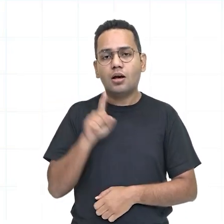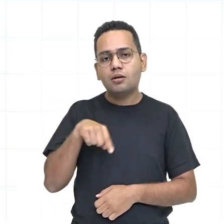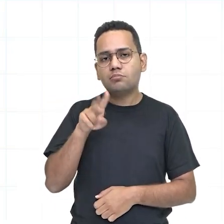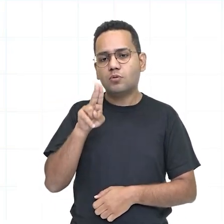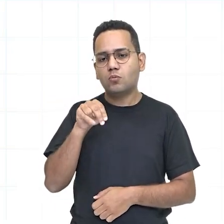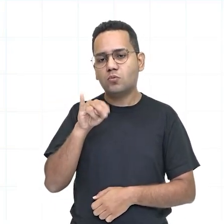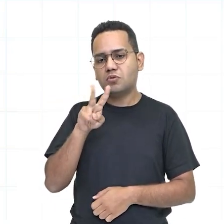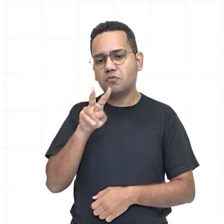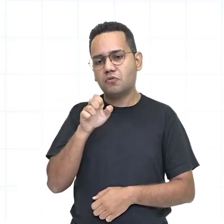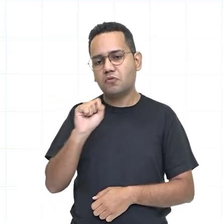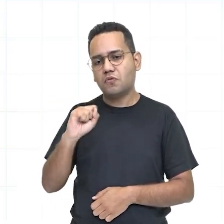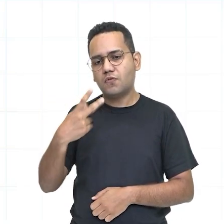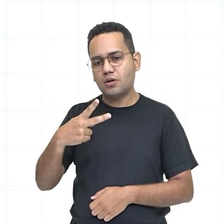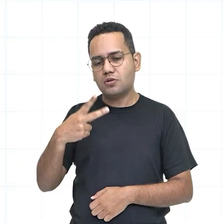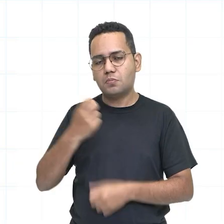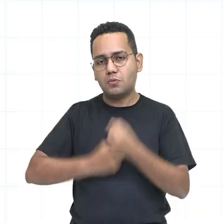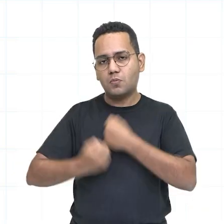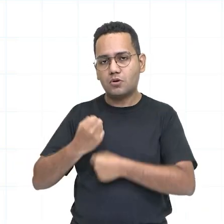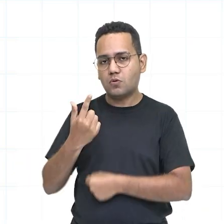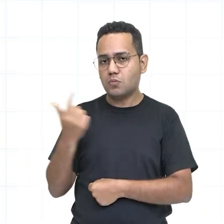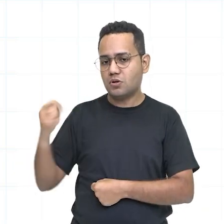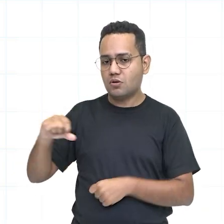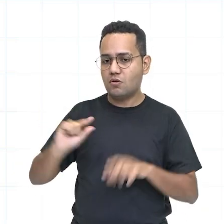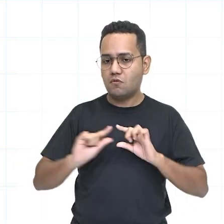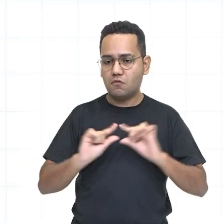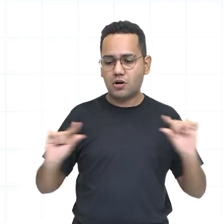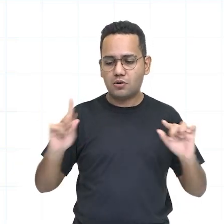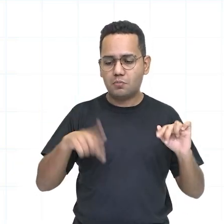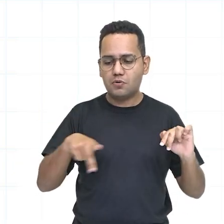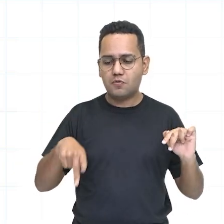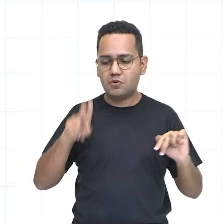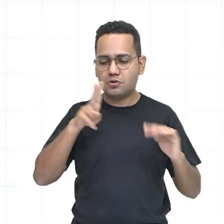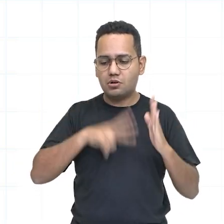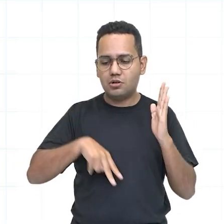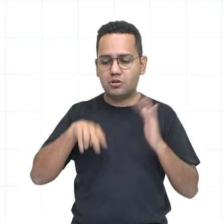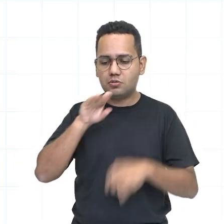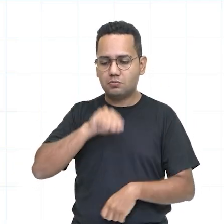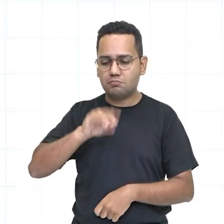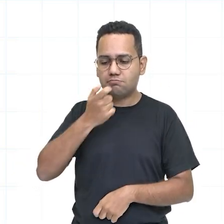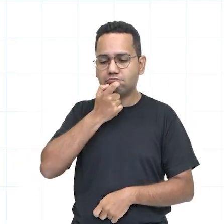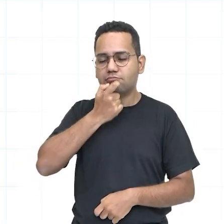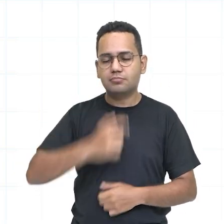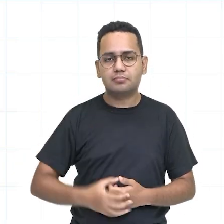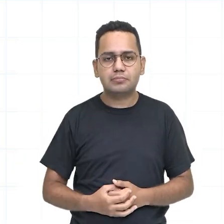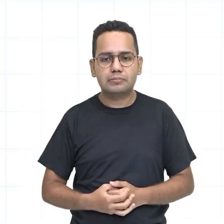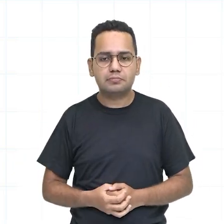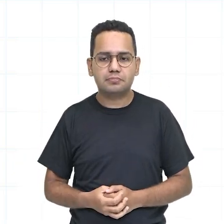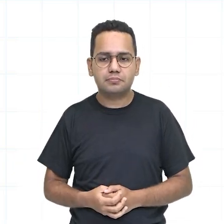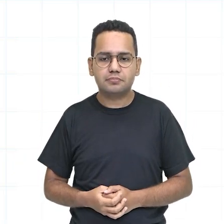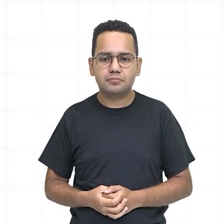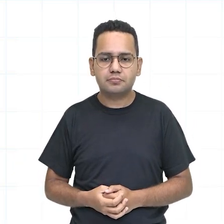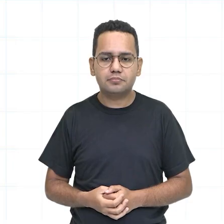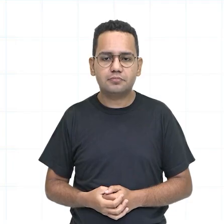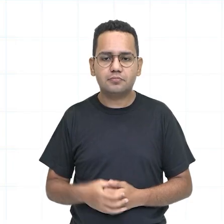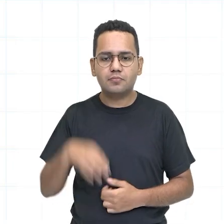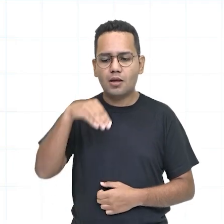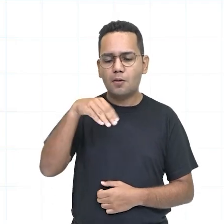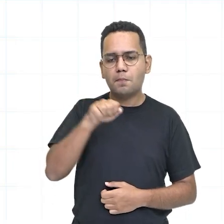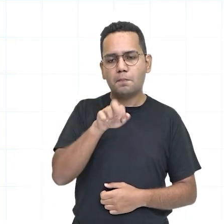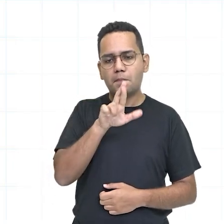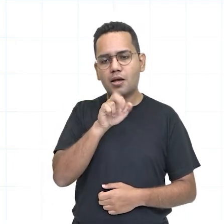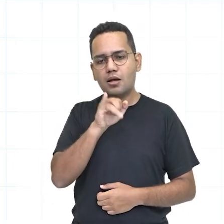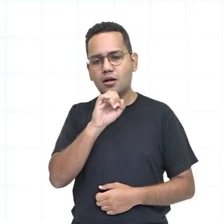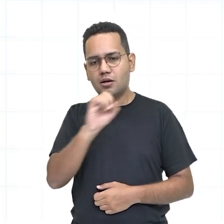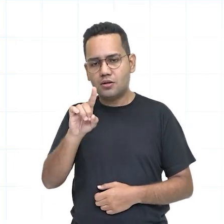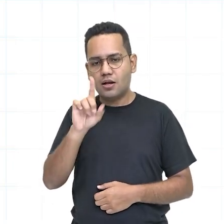excerto a seguir. My sister is married. She lives in London. Married é a palavra casado